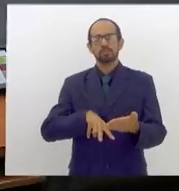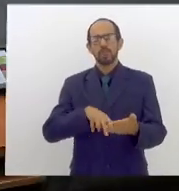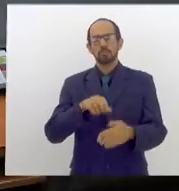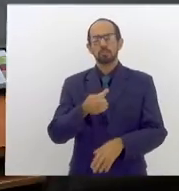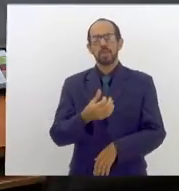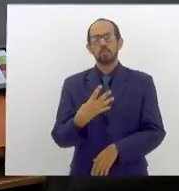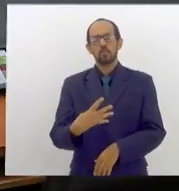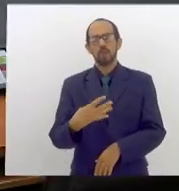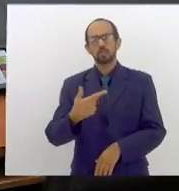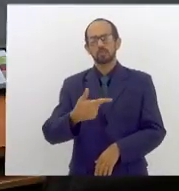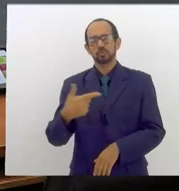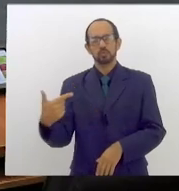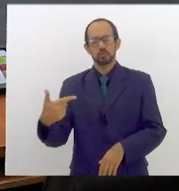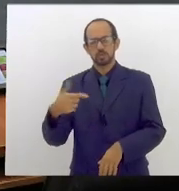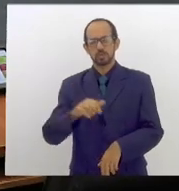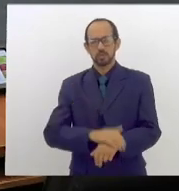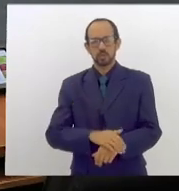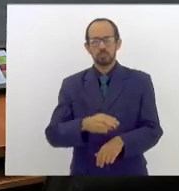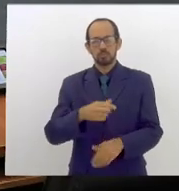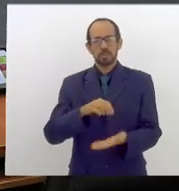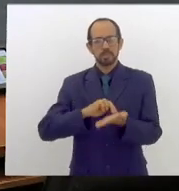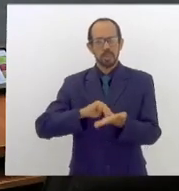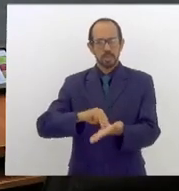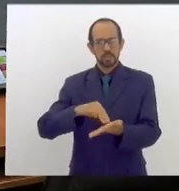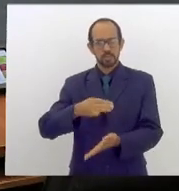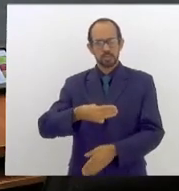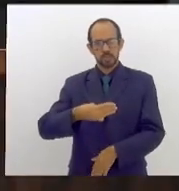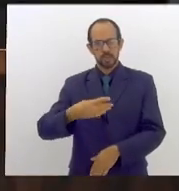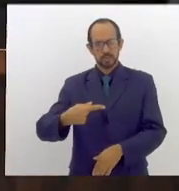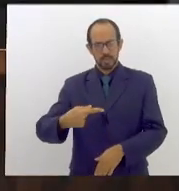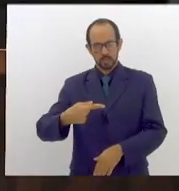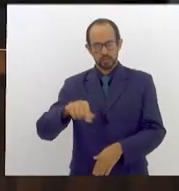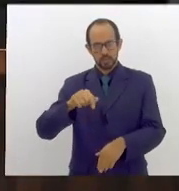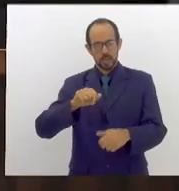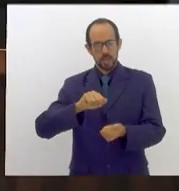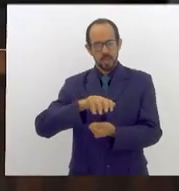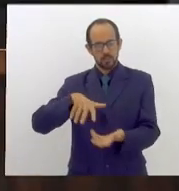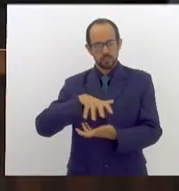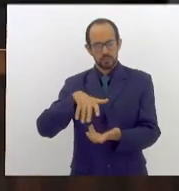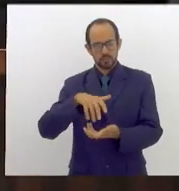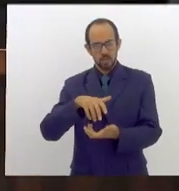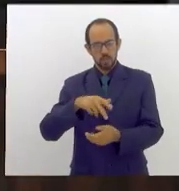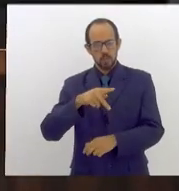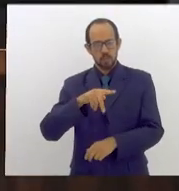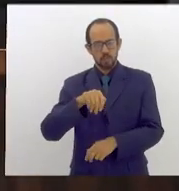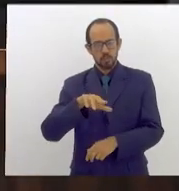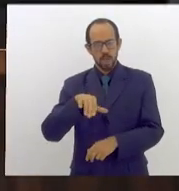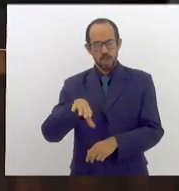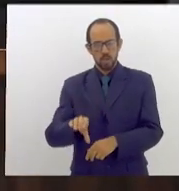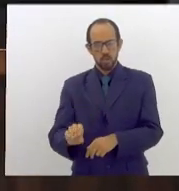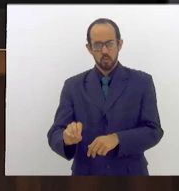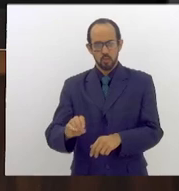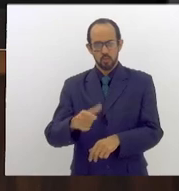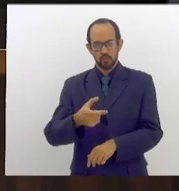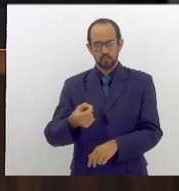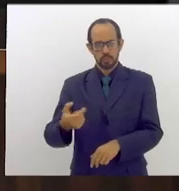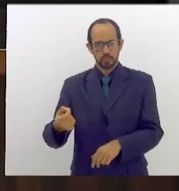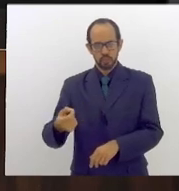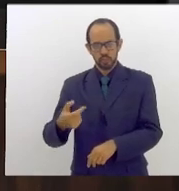do Poder Executivo mensagem 37 22 que dispõe sobre a revisão de 2023 do plano plurianual 2020 23